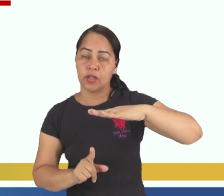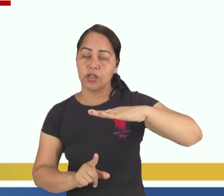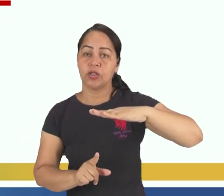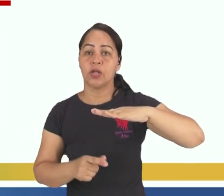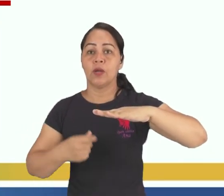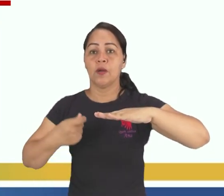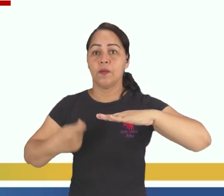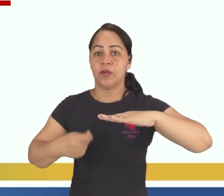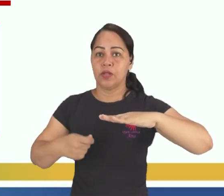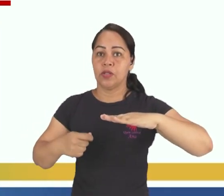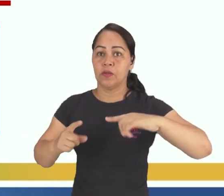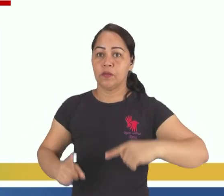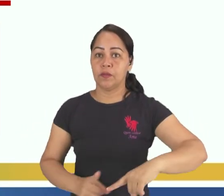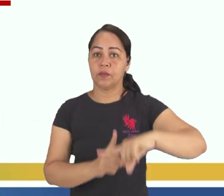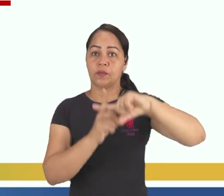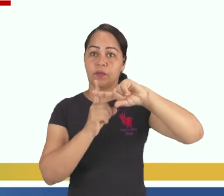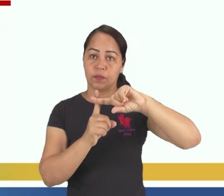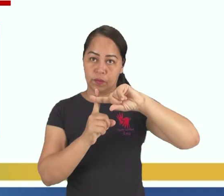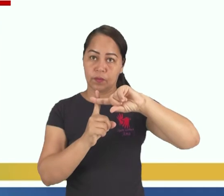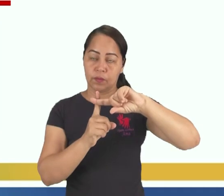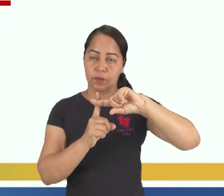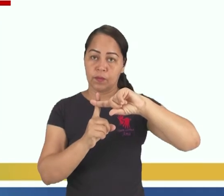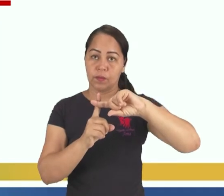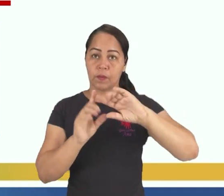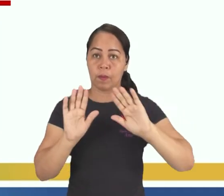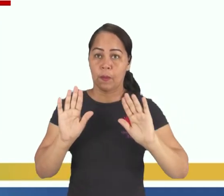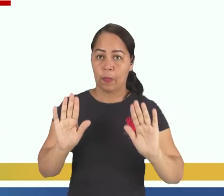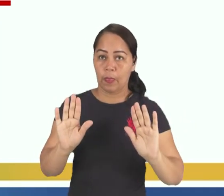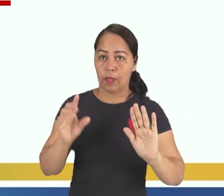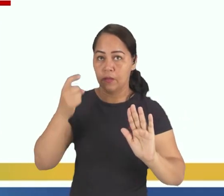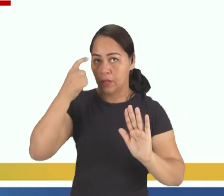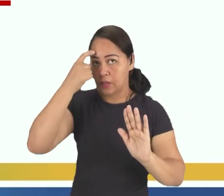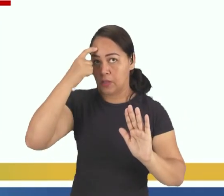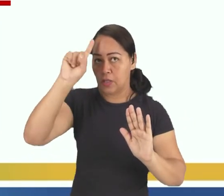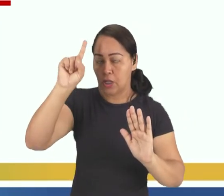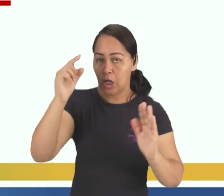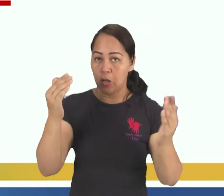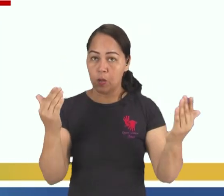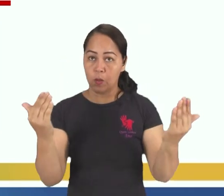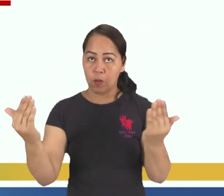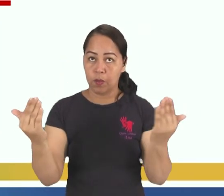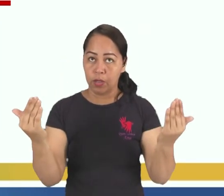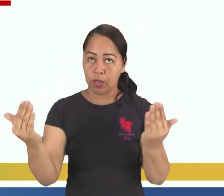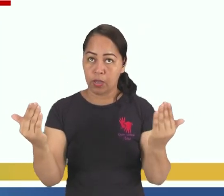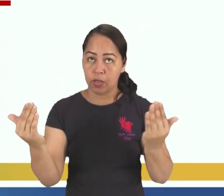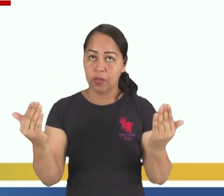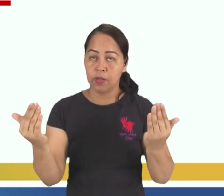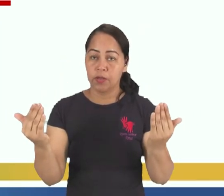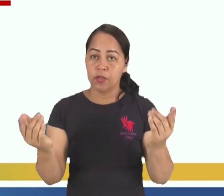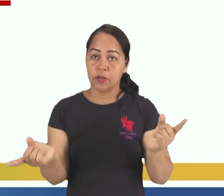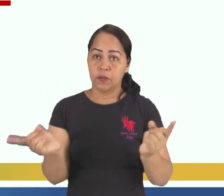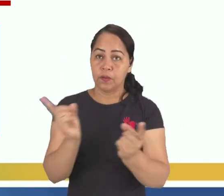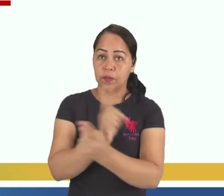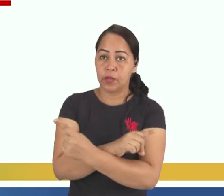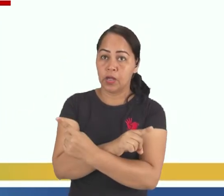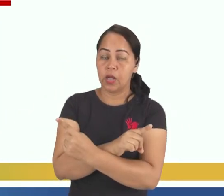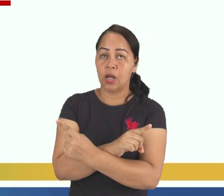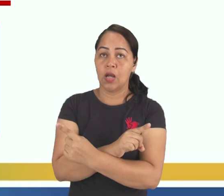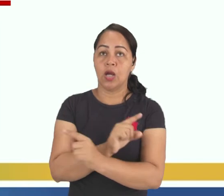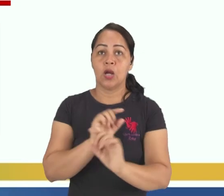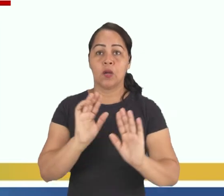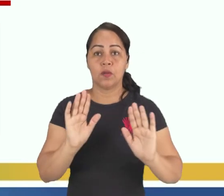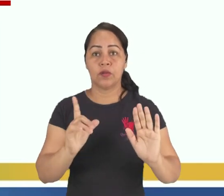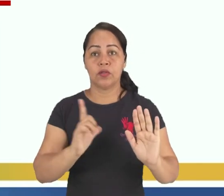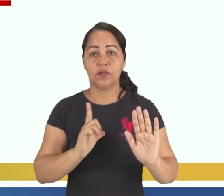de frações positivas, ok? Então a gente só vai usar essa ideia aqui, ó, de comparar os denominadores na ordem inversa quando se tratar